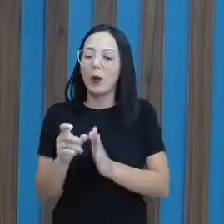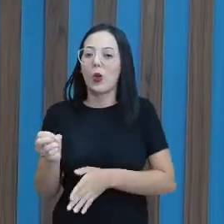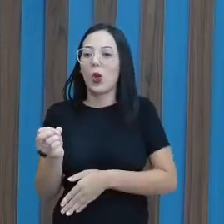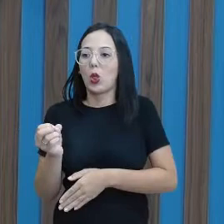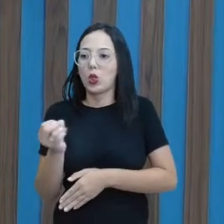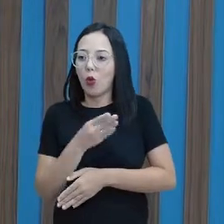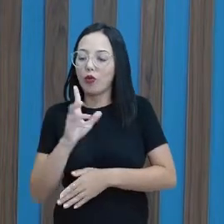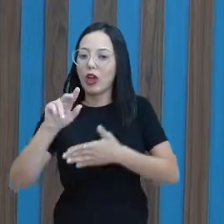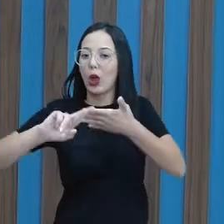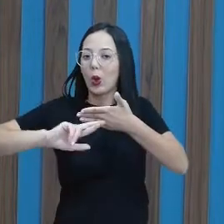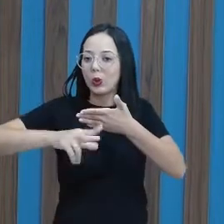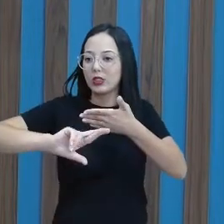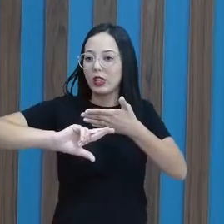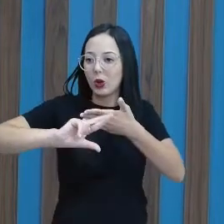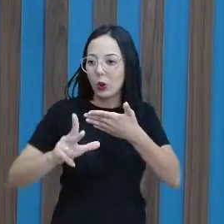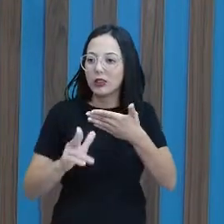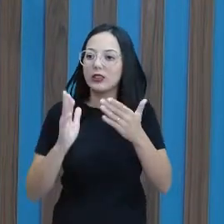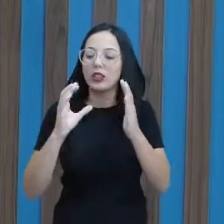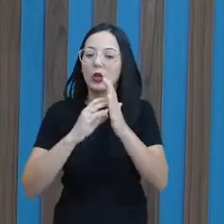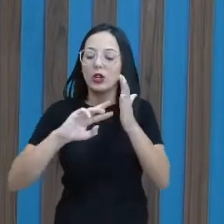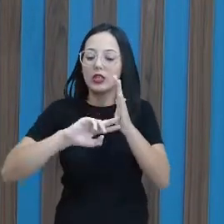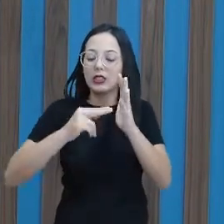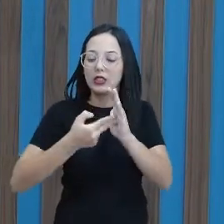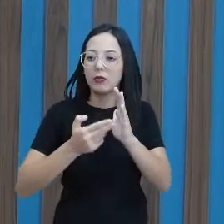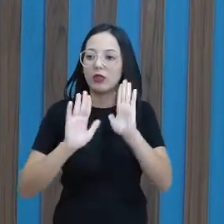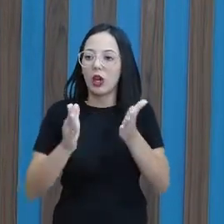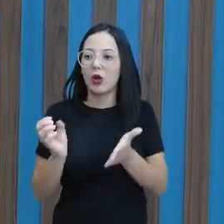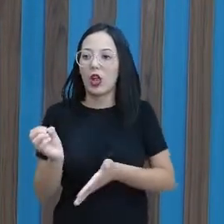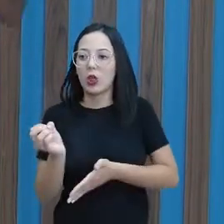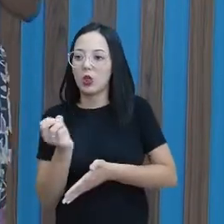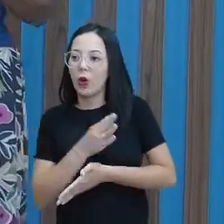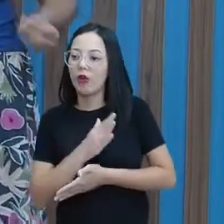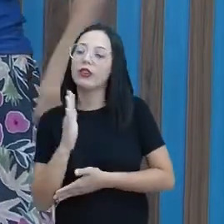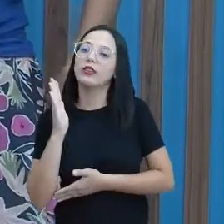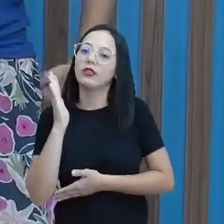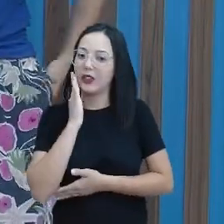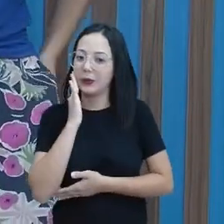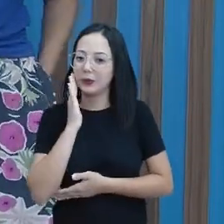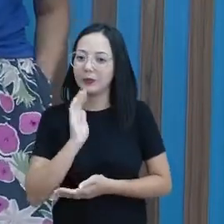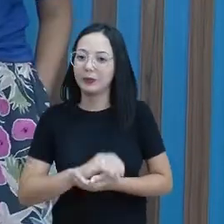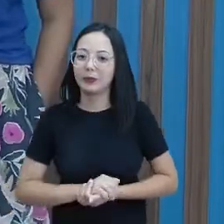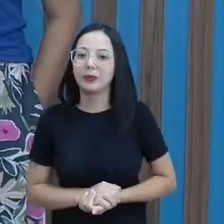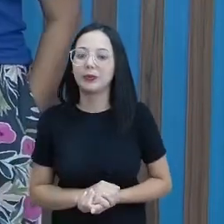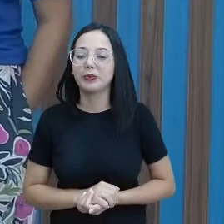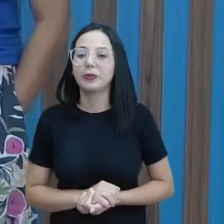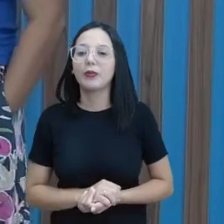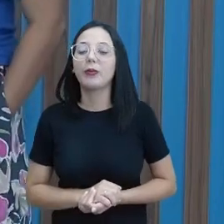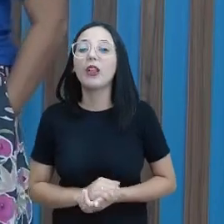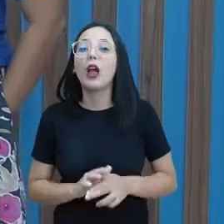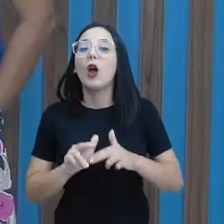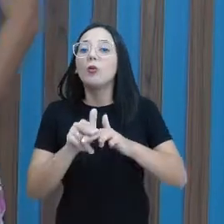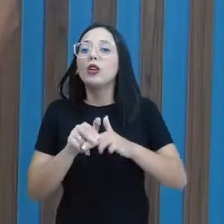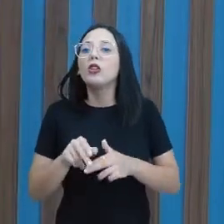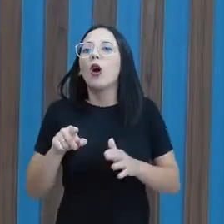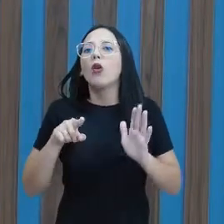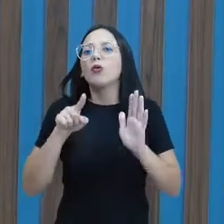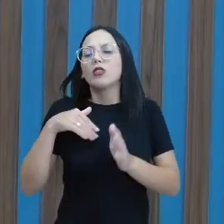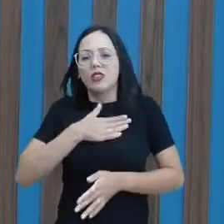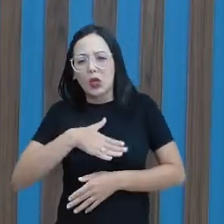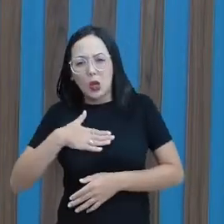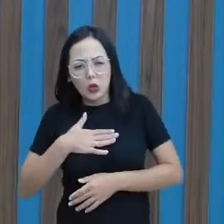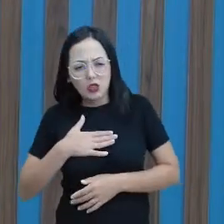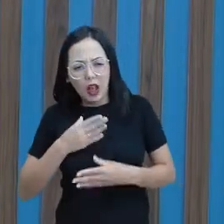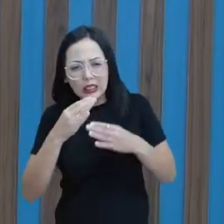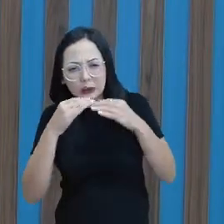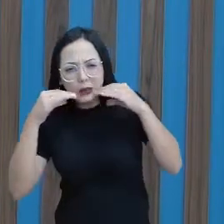São símbolos mais rebuscados do que somente sinais de pontuação. Então, ó, você gosta de